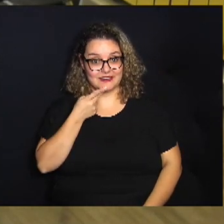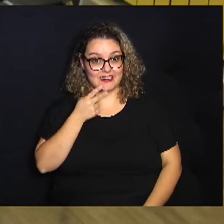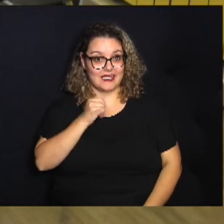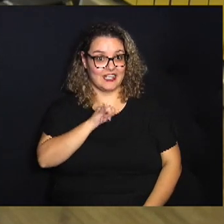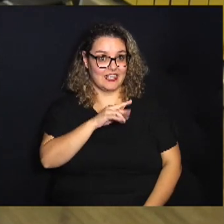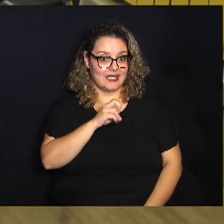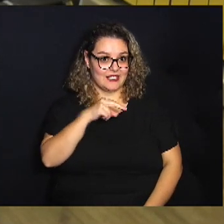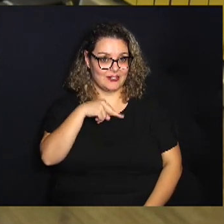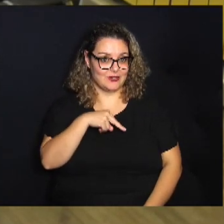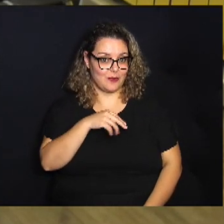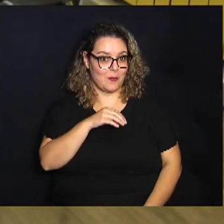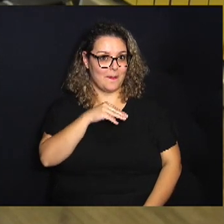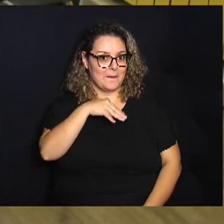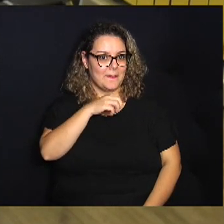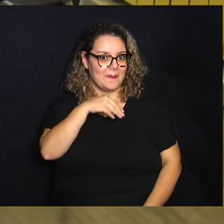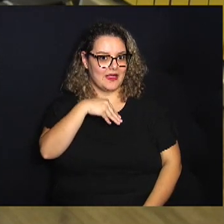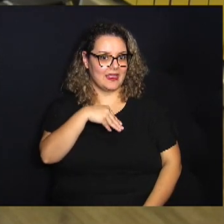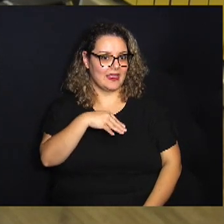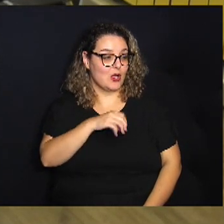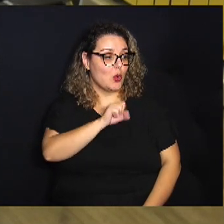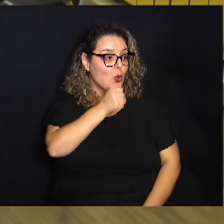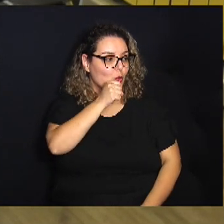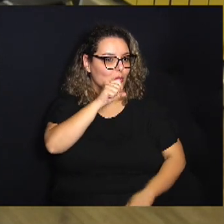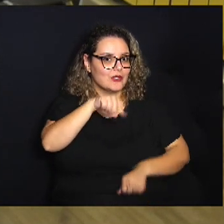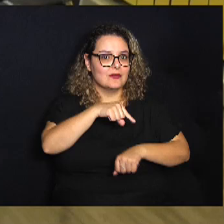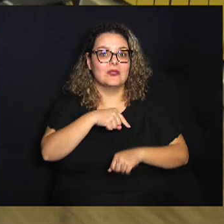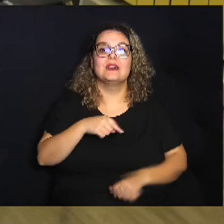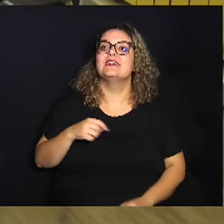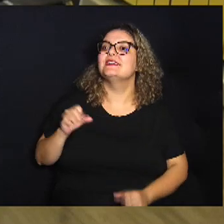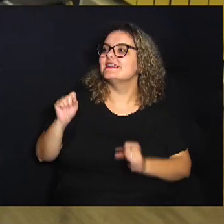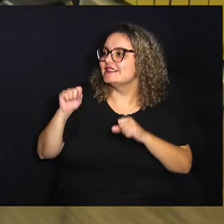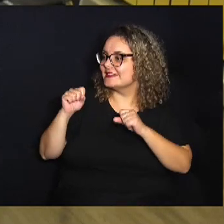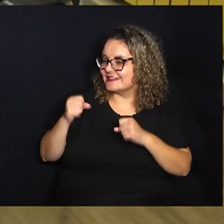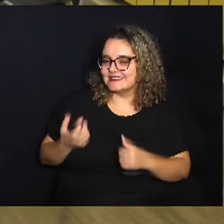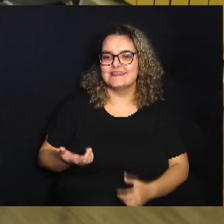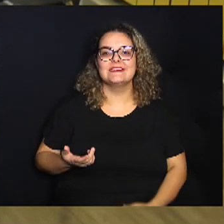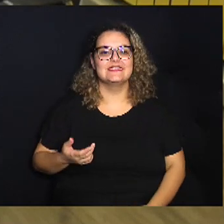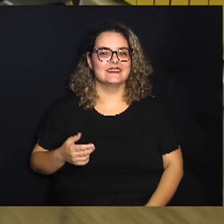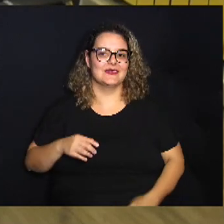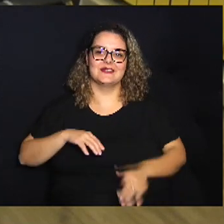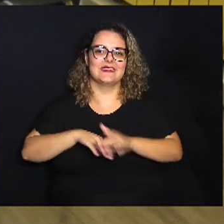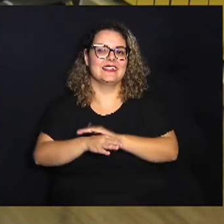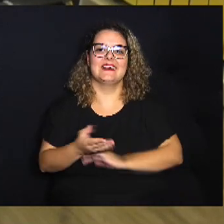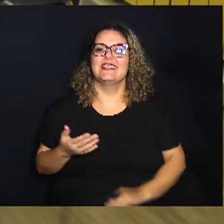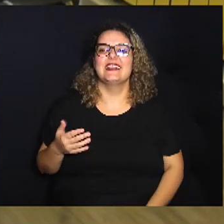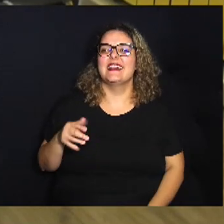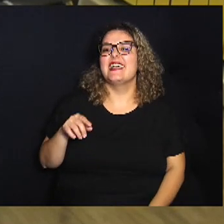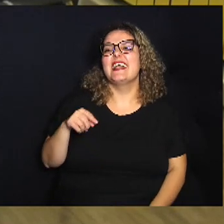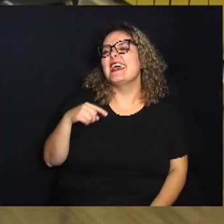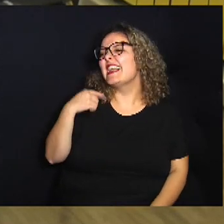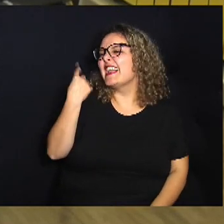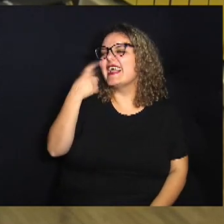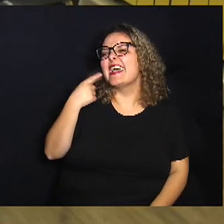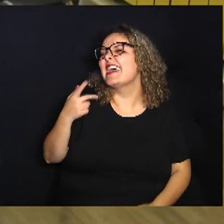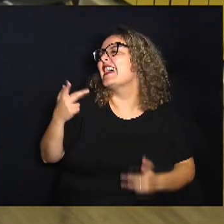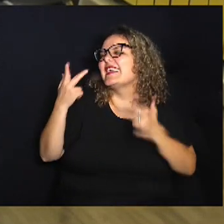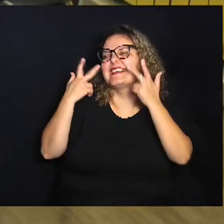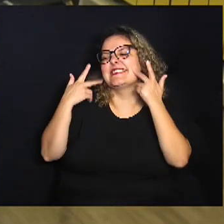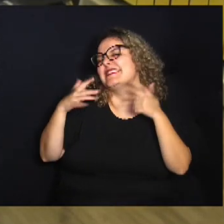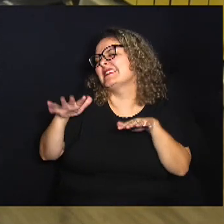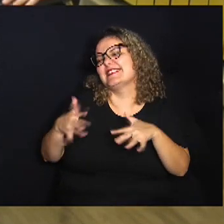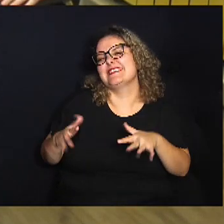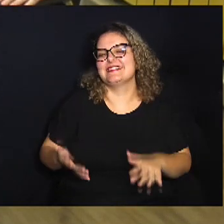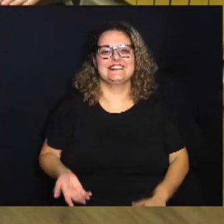Foram 8 horas diretas. Ah, mas ela comentando. Tá acostumada, pra ela é direto. Essa é uma horinha aqui pra ela, tá tranquila. Tá, né? Fez